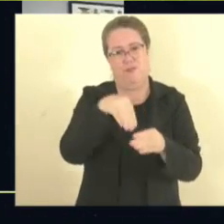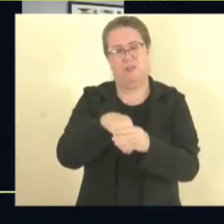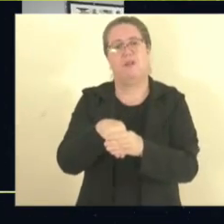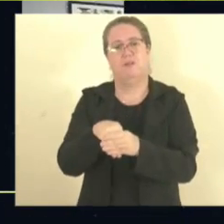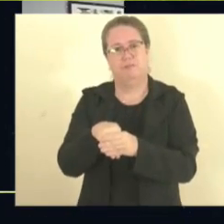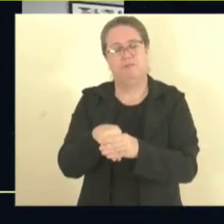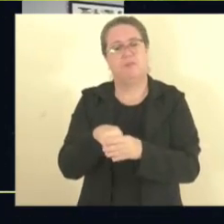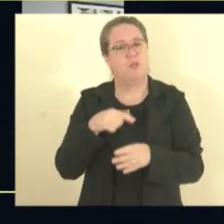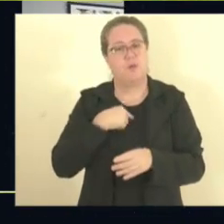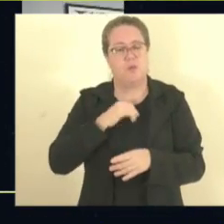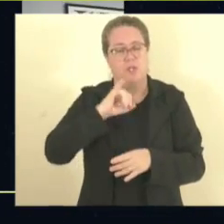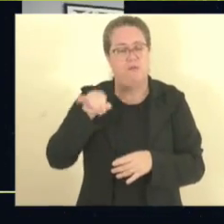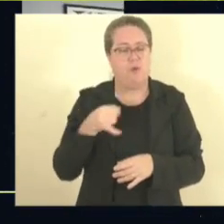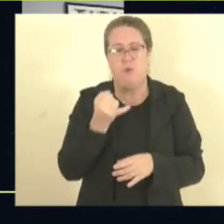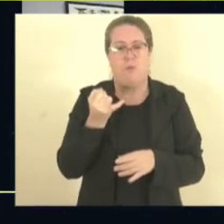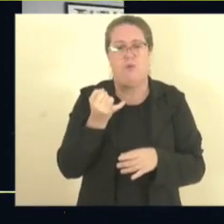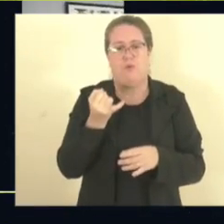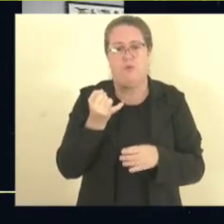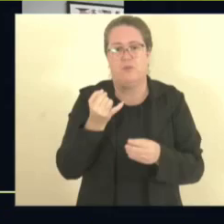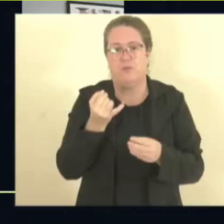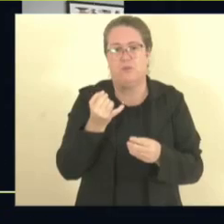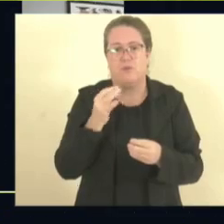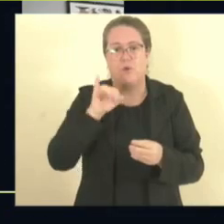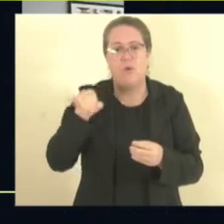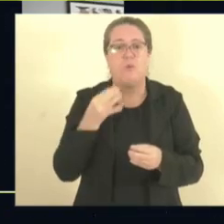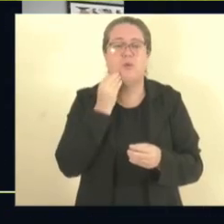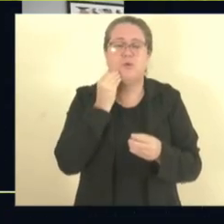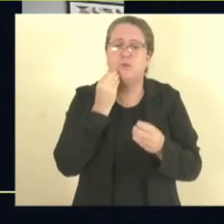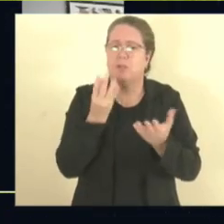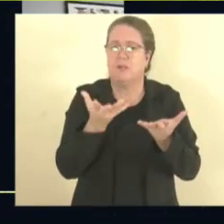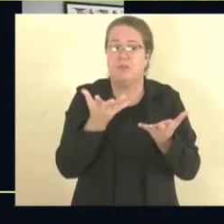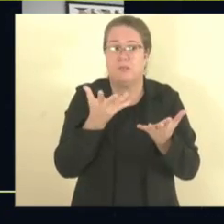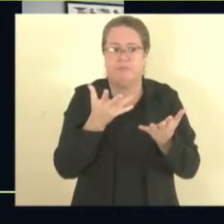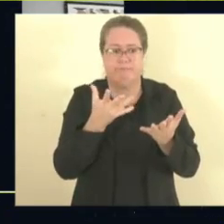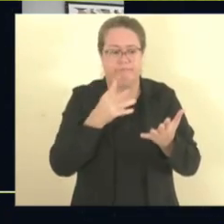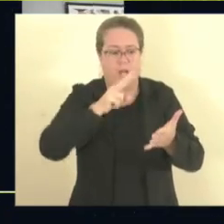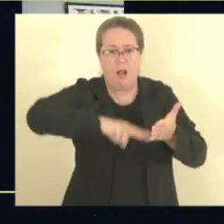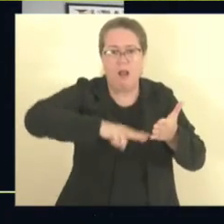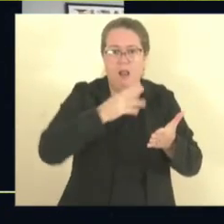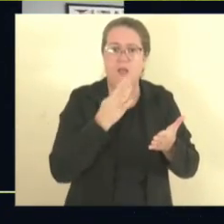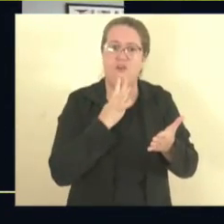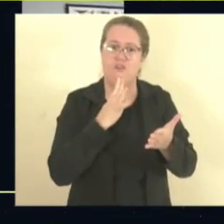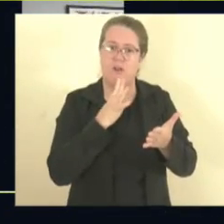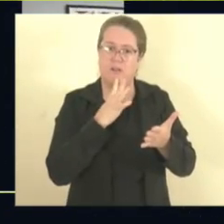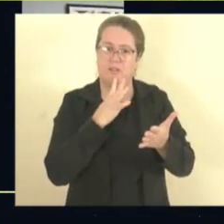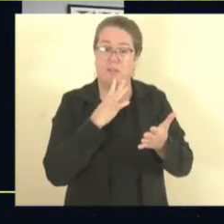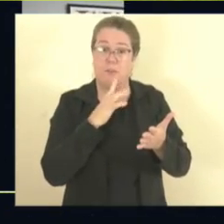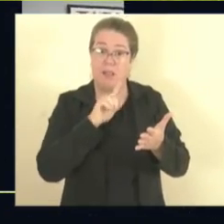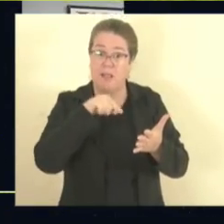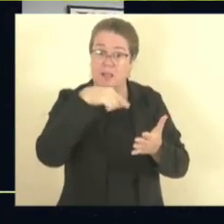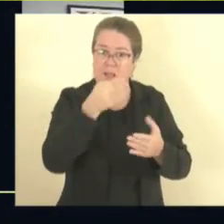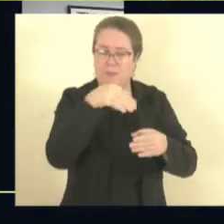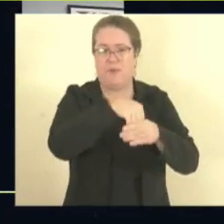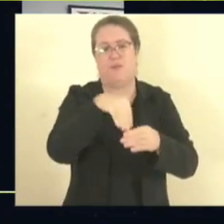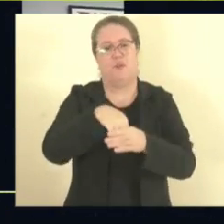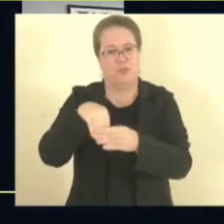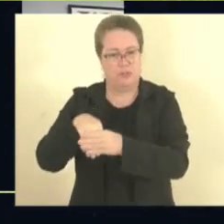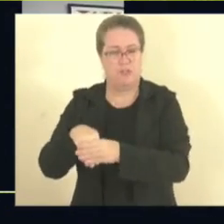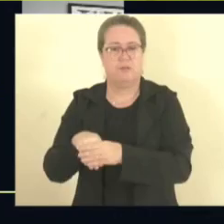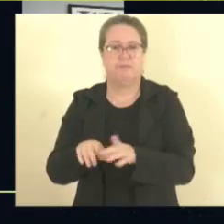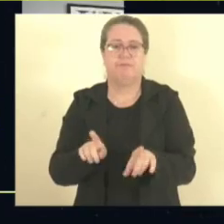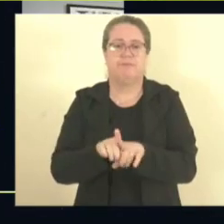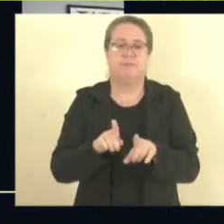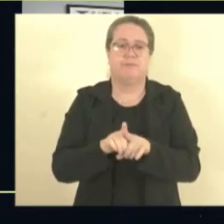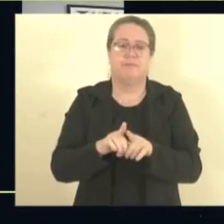estou tendo oportunidade de contemplar. O detalhe que o deputado Calegari levando também é muito importante, sobre